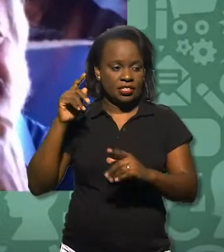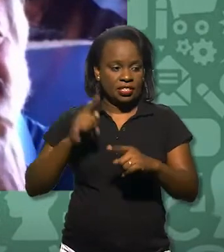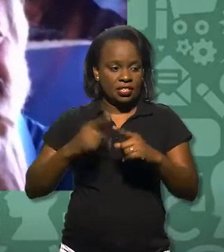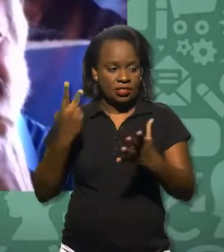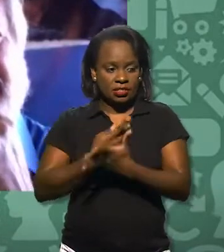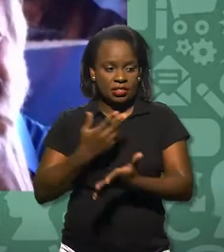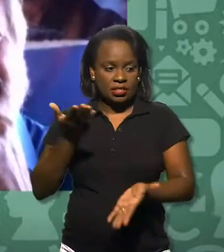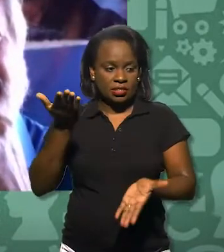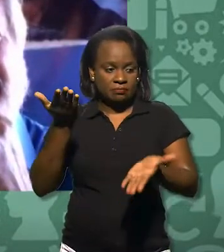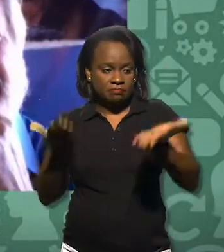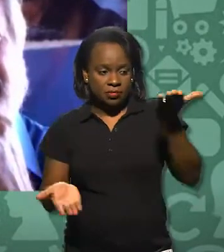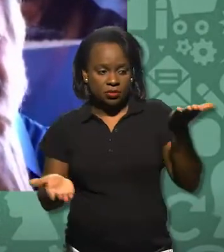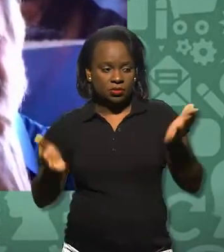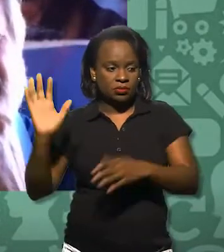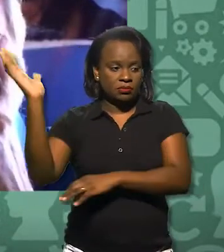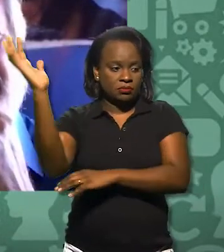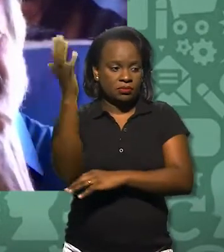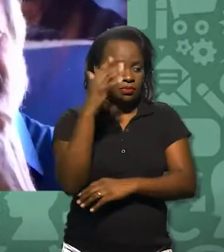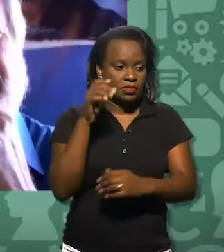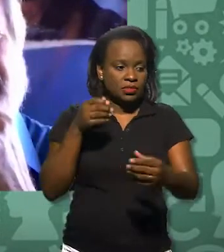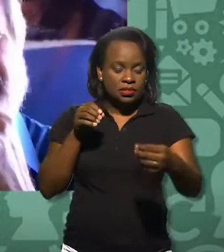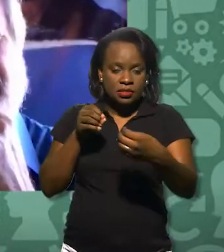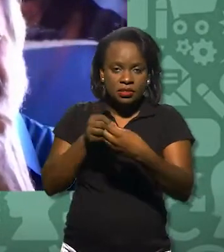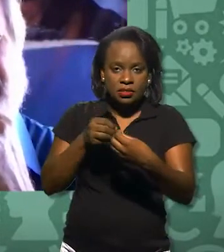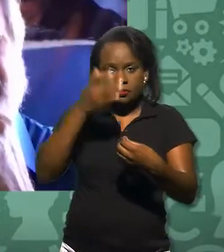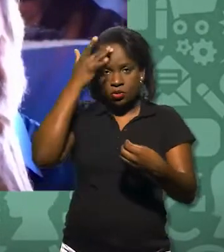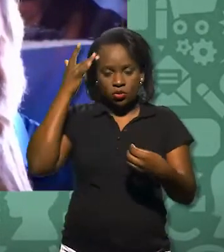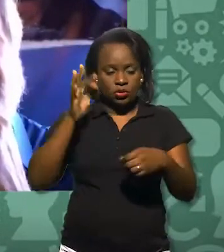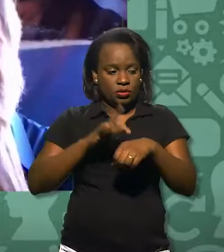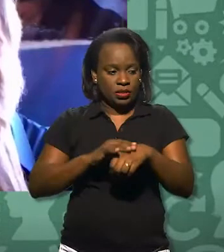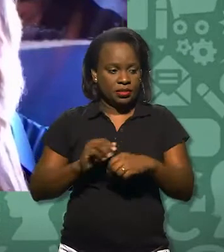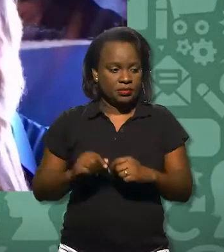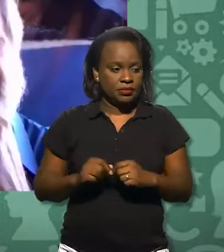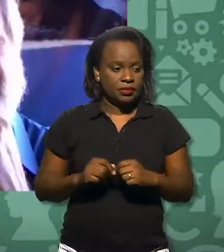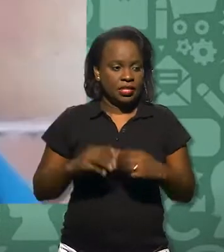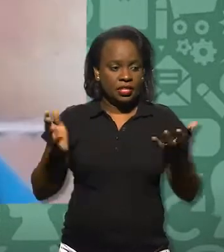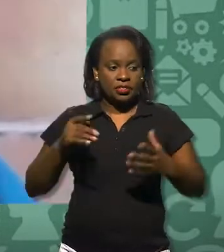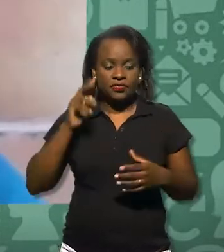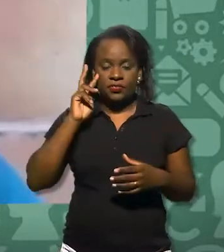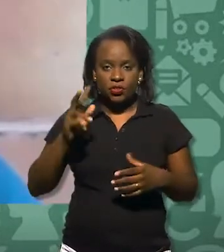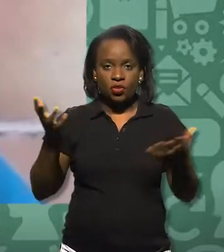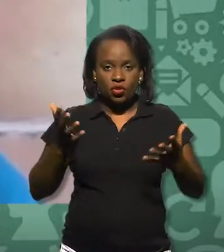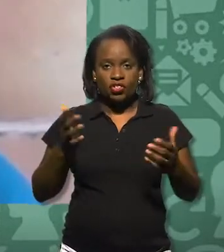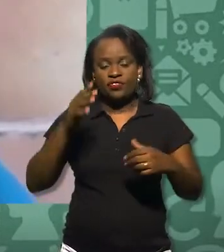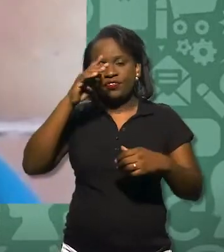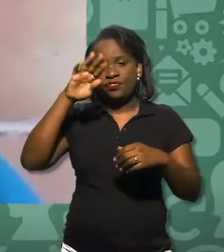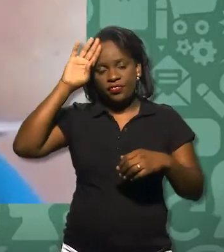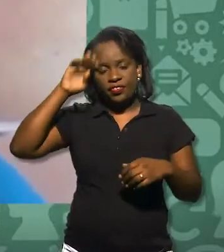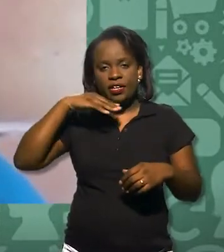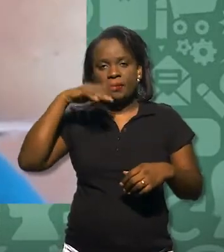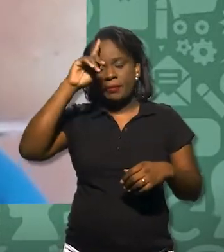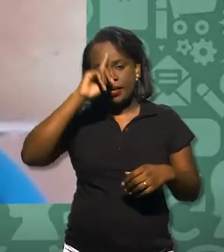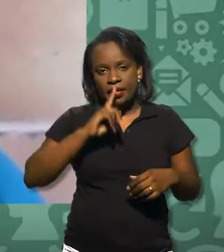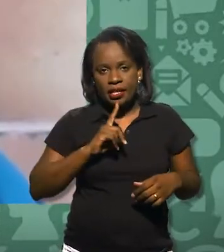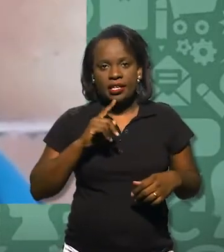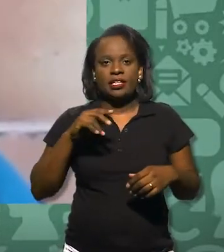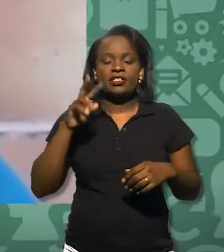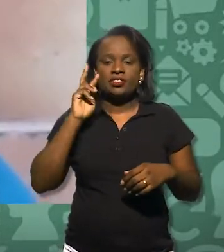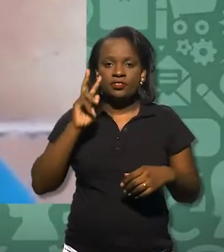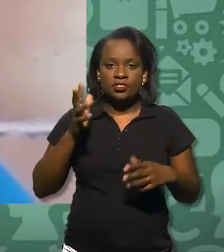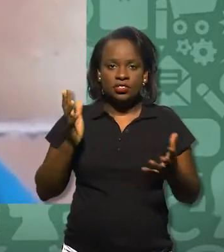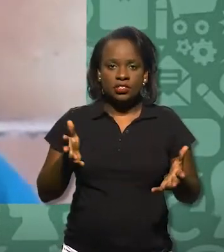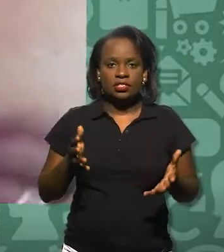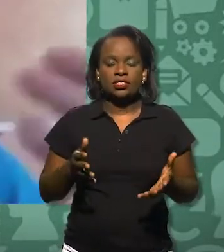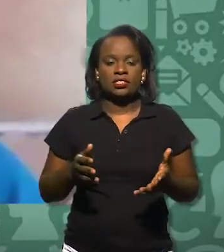o desequilíbrio ambiental aproxima o homem das doenças, né? A gente viu isso com febre amarela, a gente